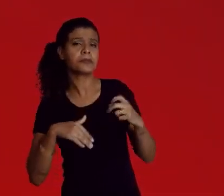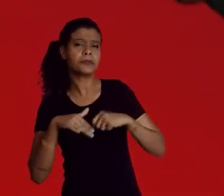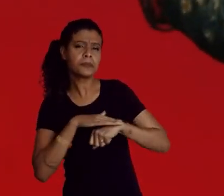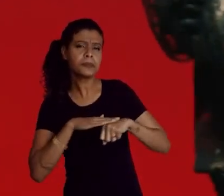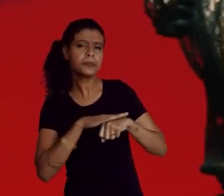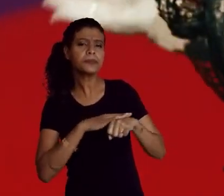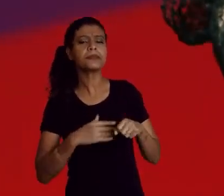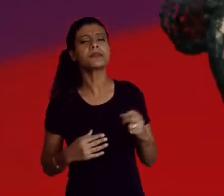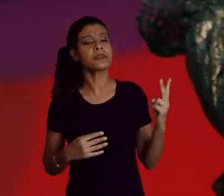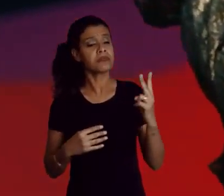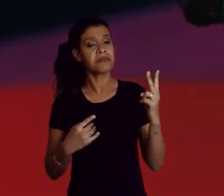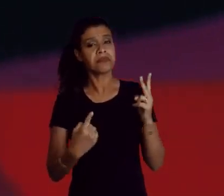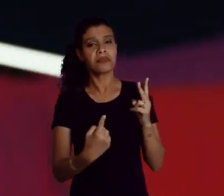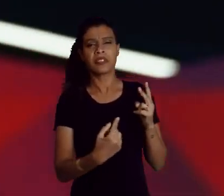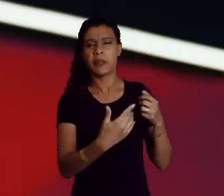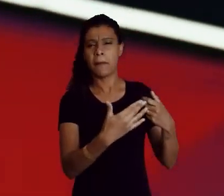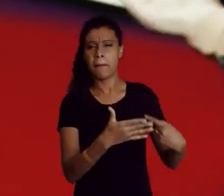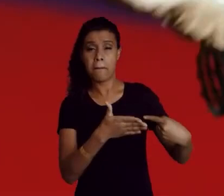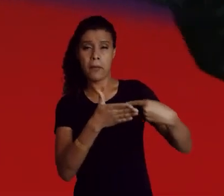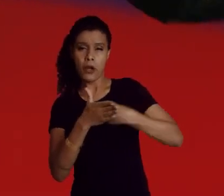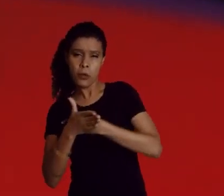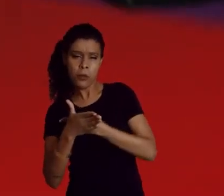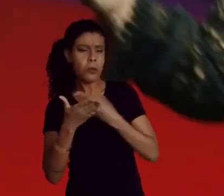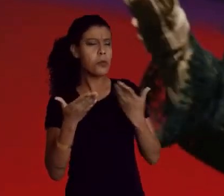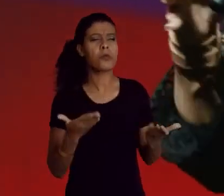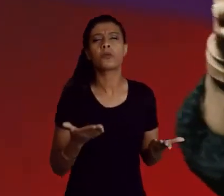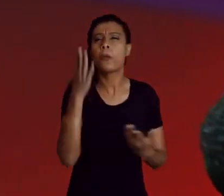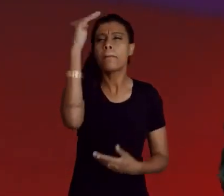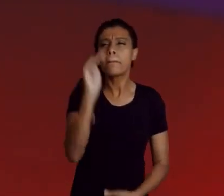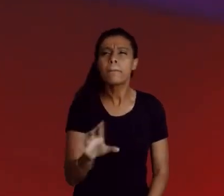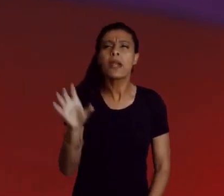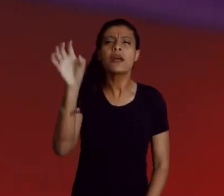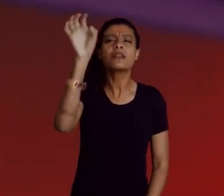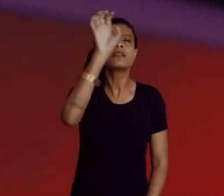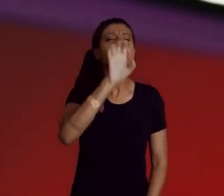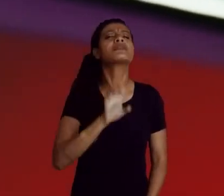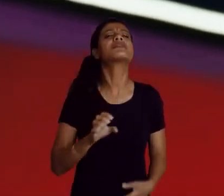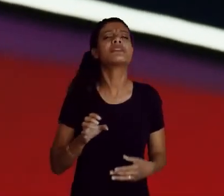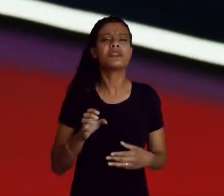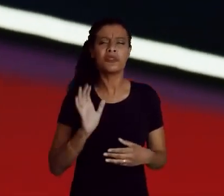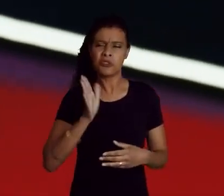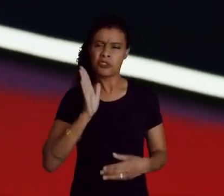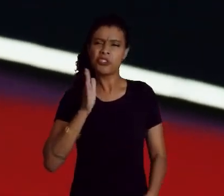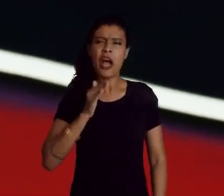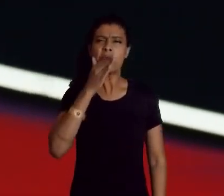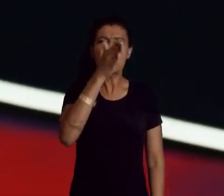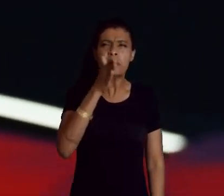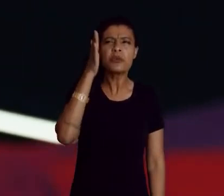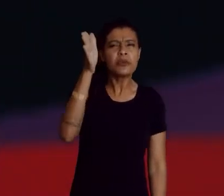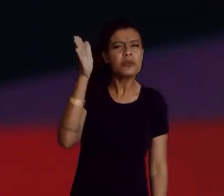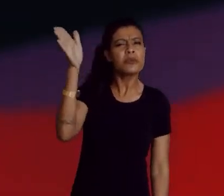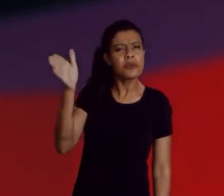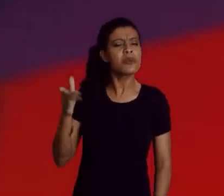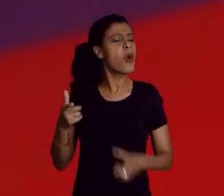que me perguntaram: você já conhece tanto lugar no Brasil e no mundo, qual é o lugar que você mais gosta de estar? Antes da pandemia eu viajava